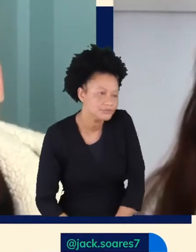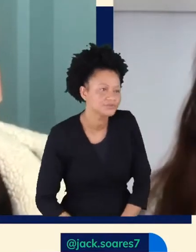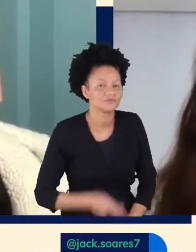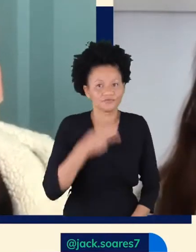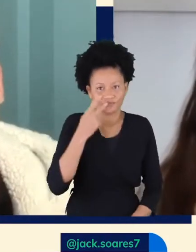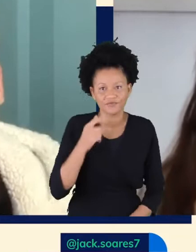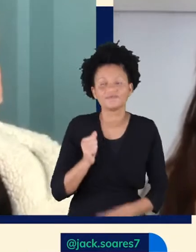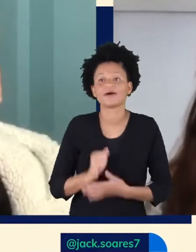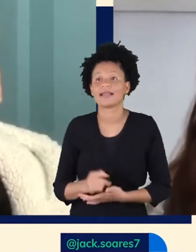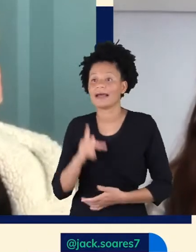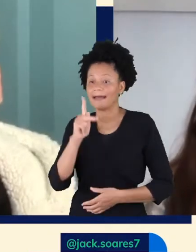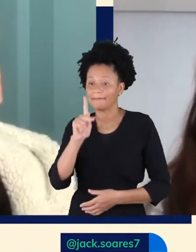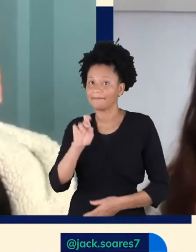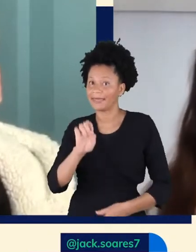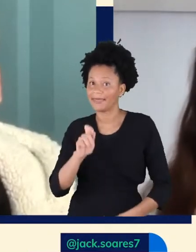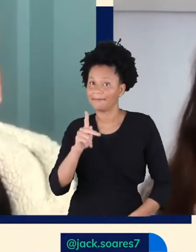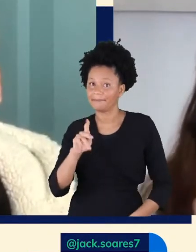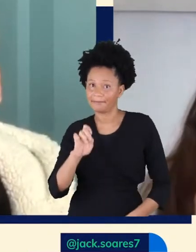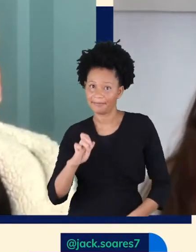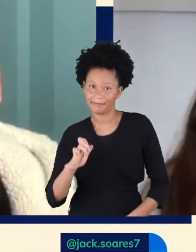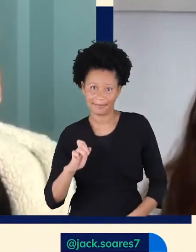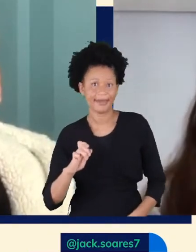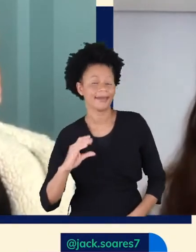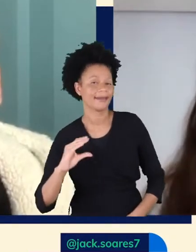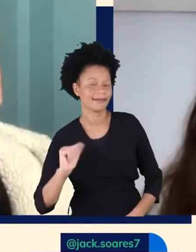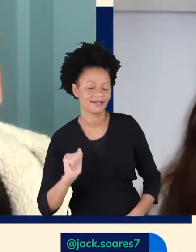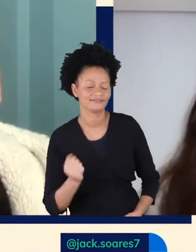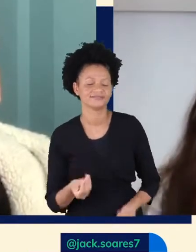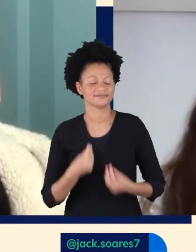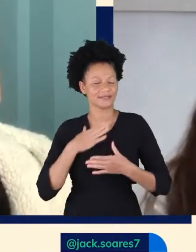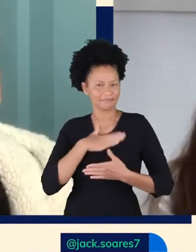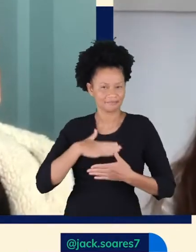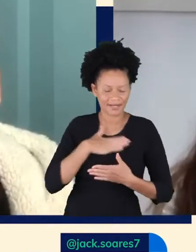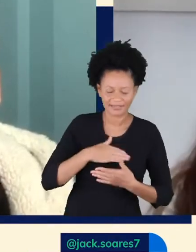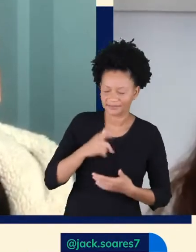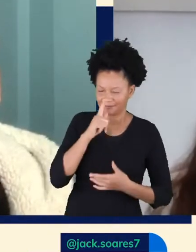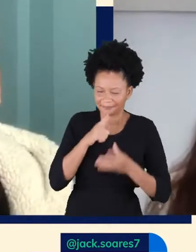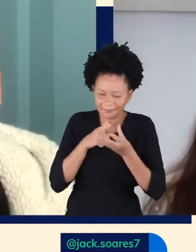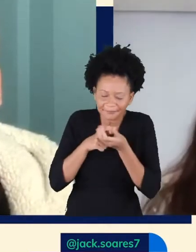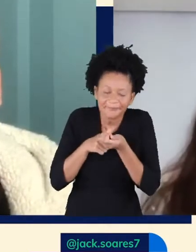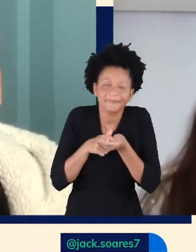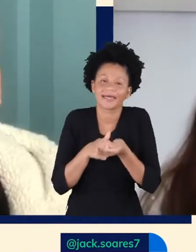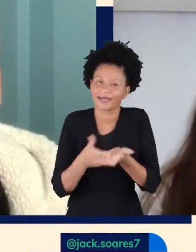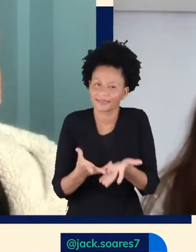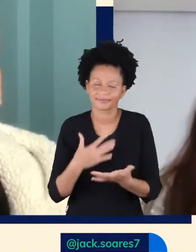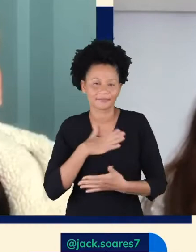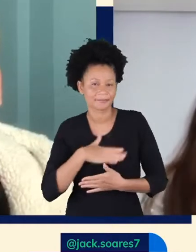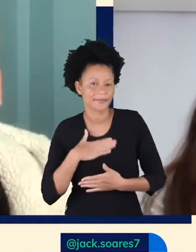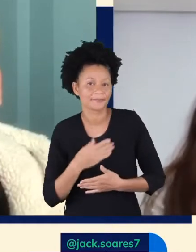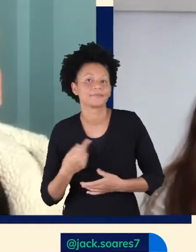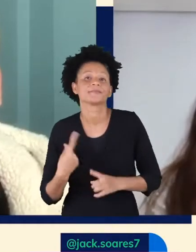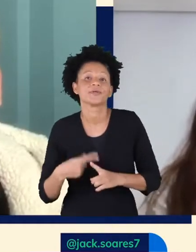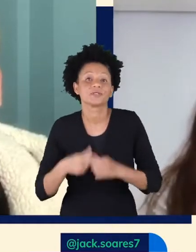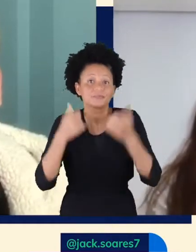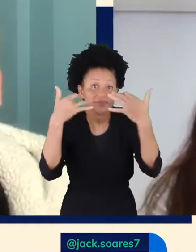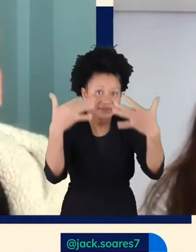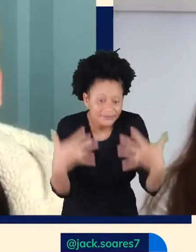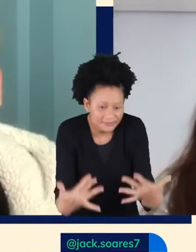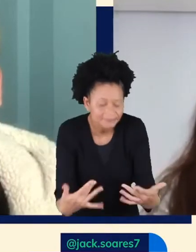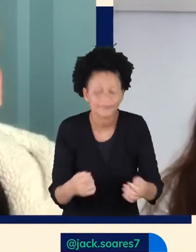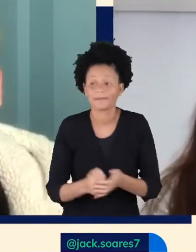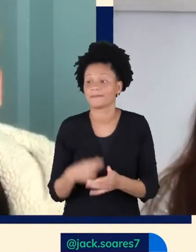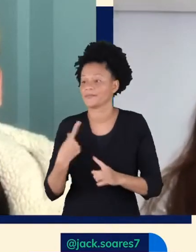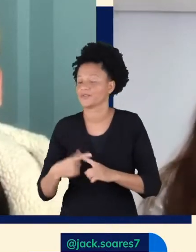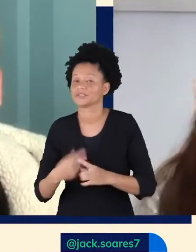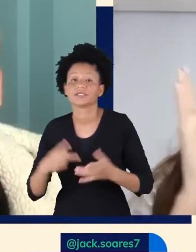precisa dizer que a criança, que tudo bem, que a pepeca dá prazer, que pegar no pingolim ou do pênis dá prazer? Por que a gente tem que